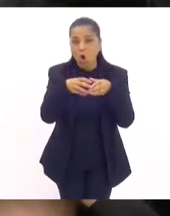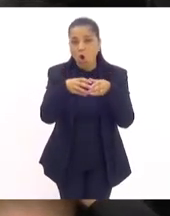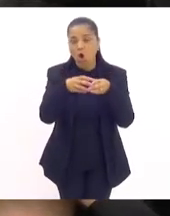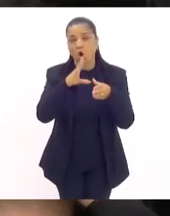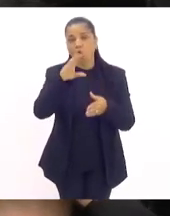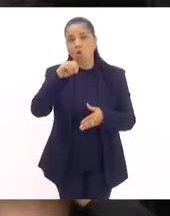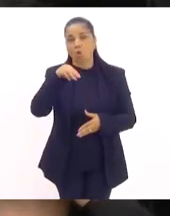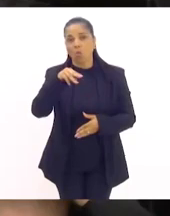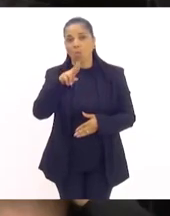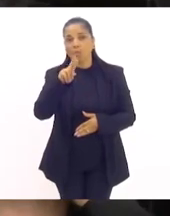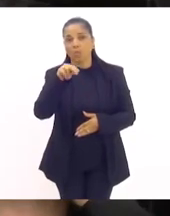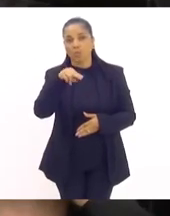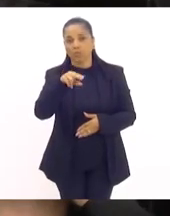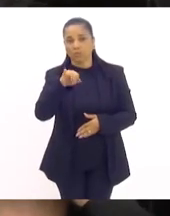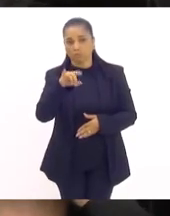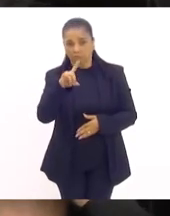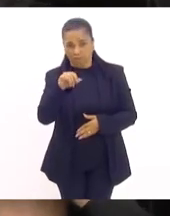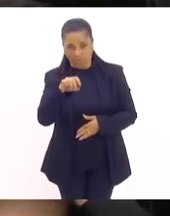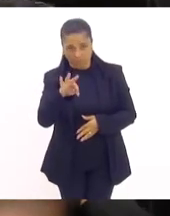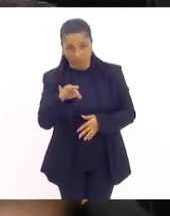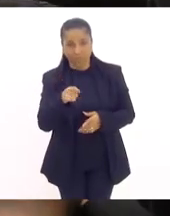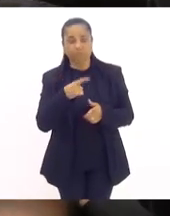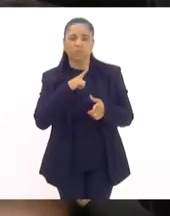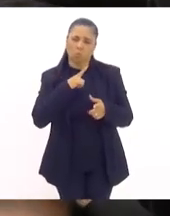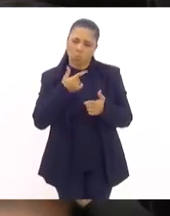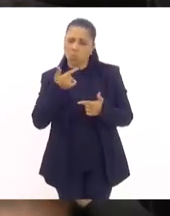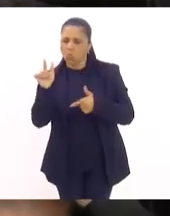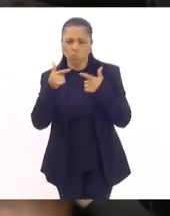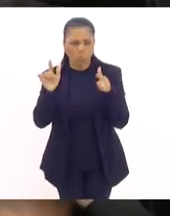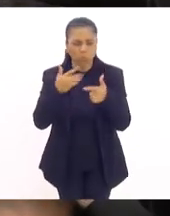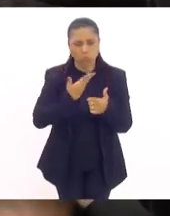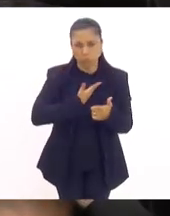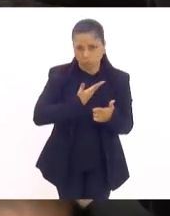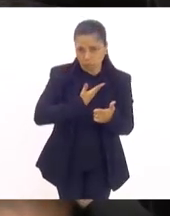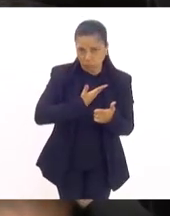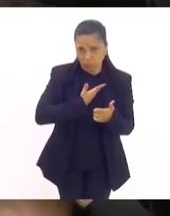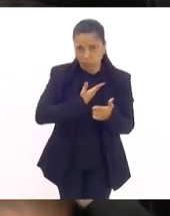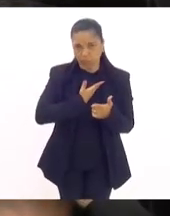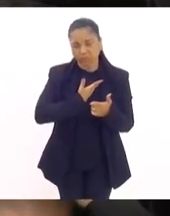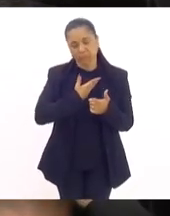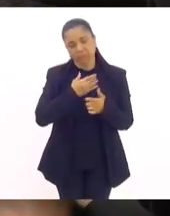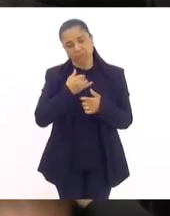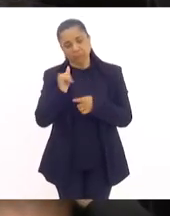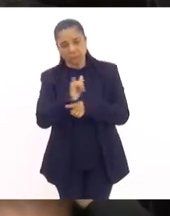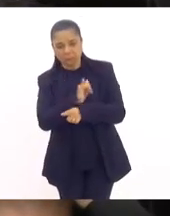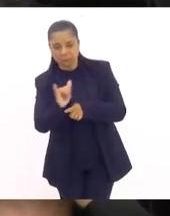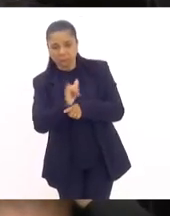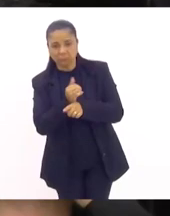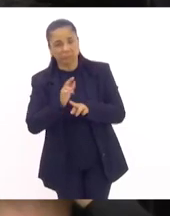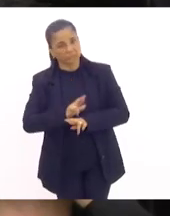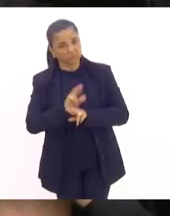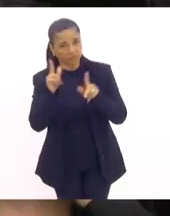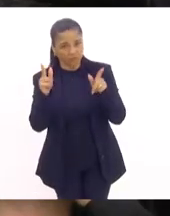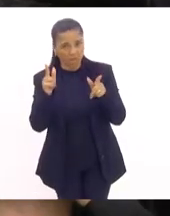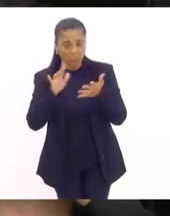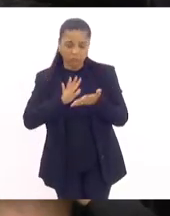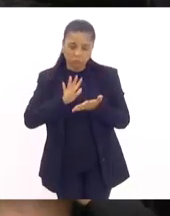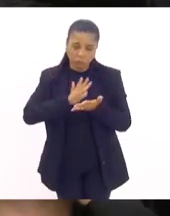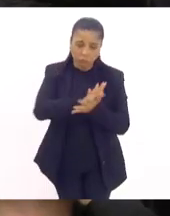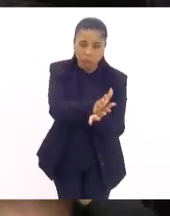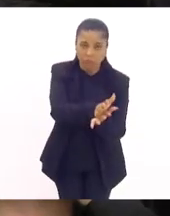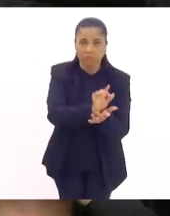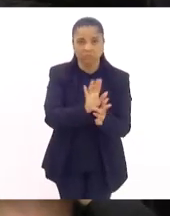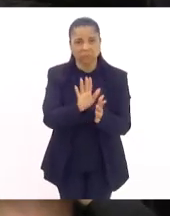Outras medidas, e outros colegas traçariam medidas até talvez repressivas, que a gente cabe aqui